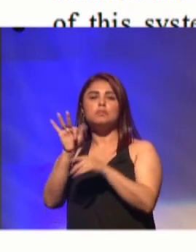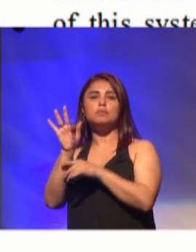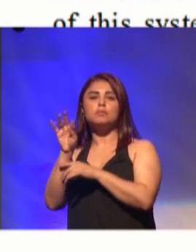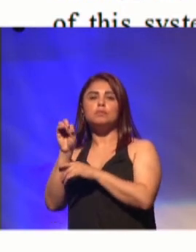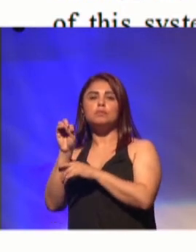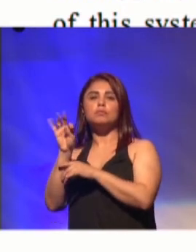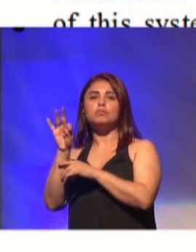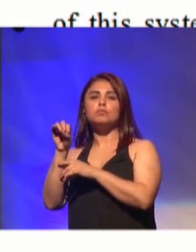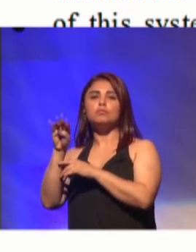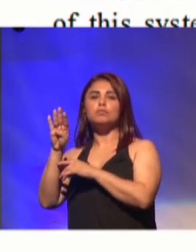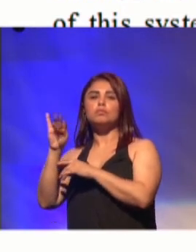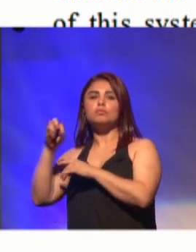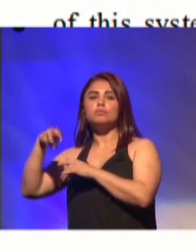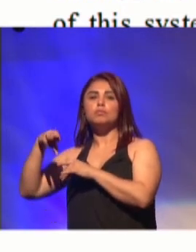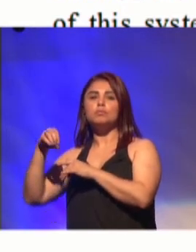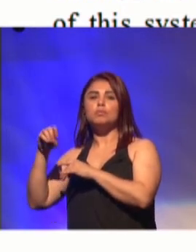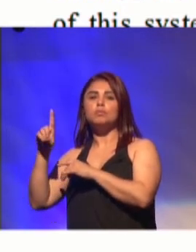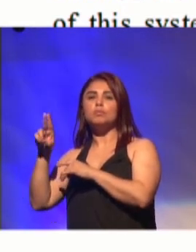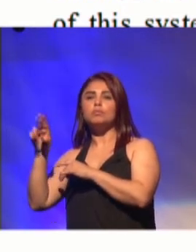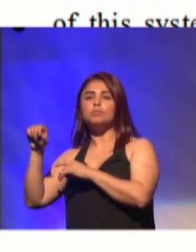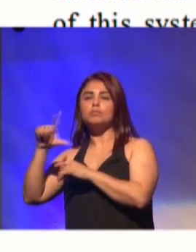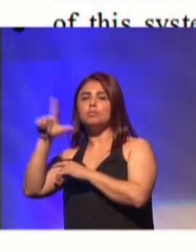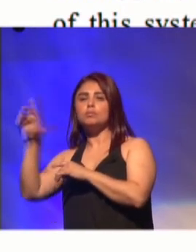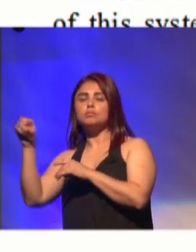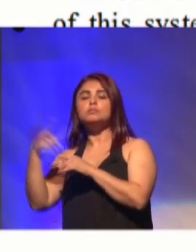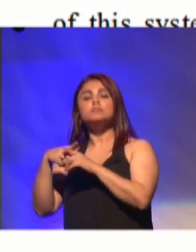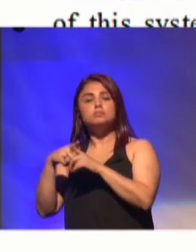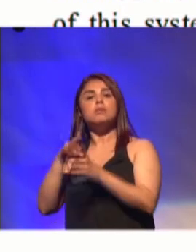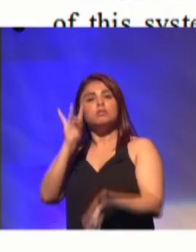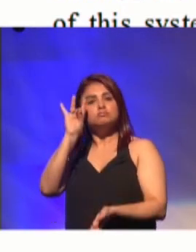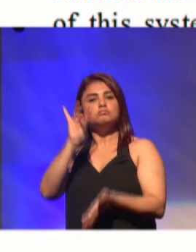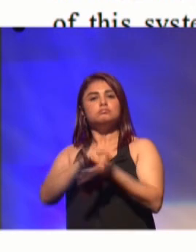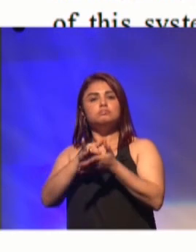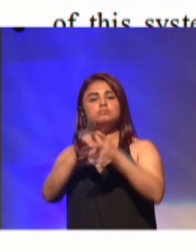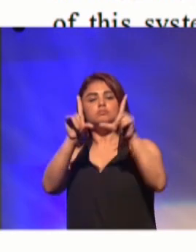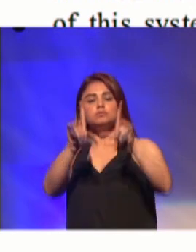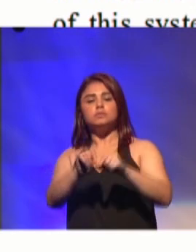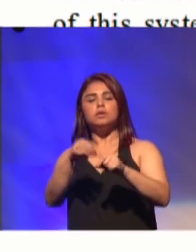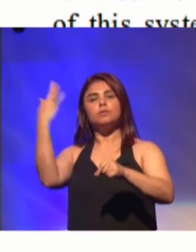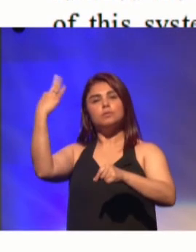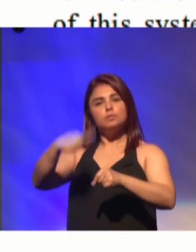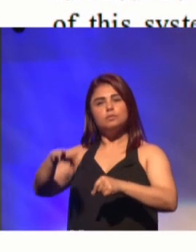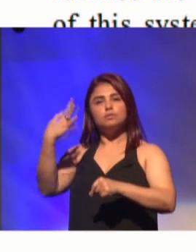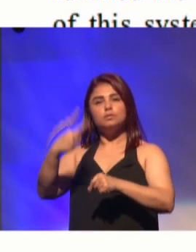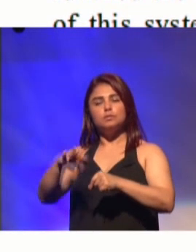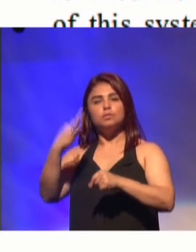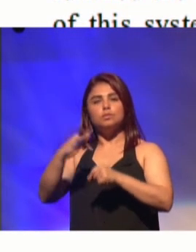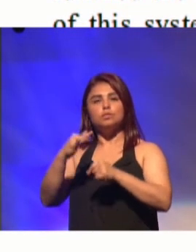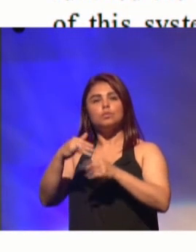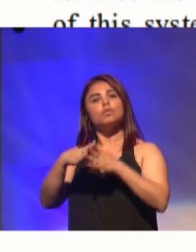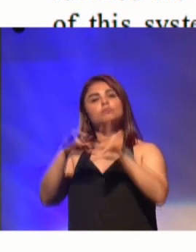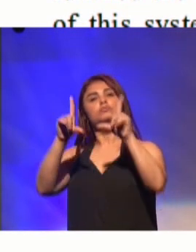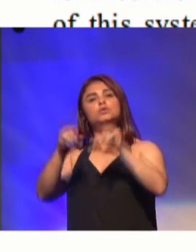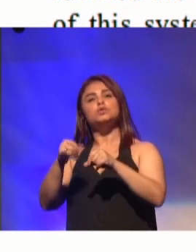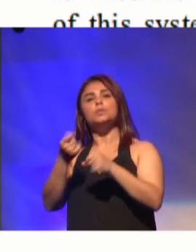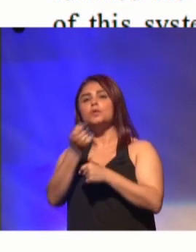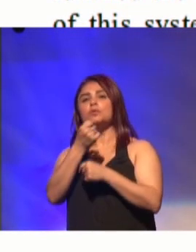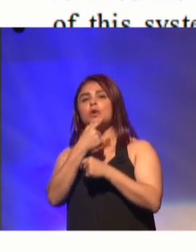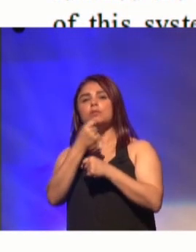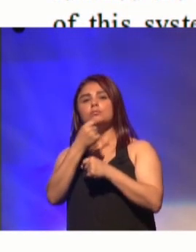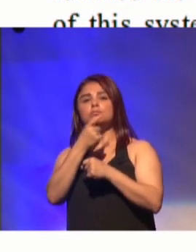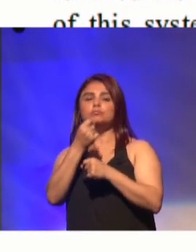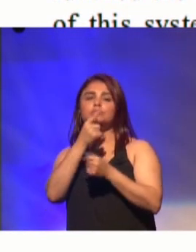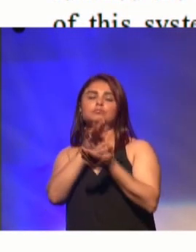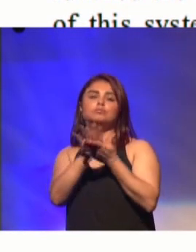fotobiomodulação foi efetiva na redução da dor e redução do consumo de opioides. Isso é bom ou é ruim?